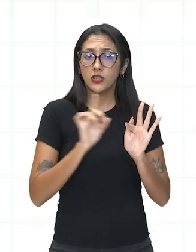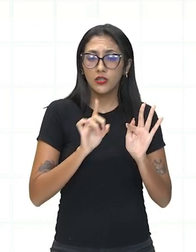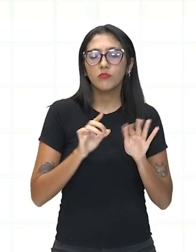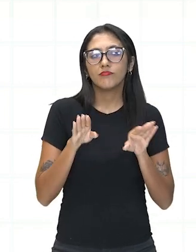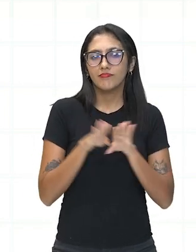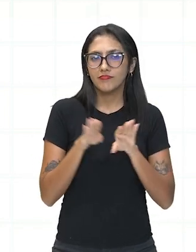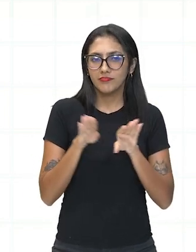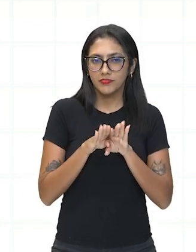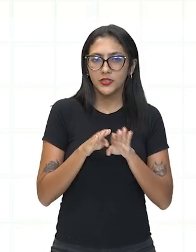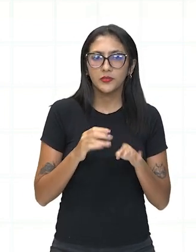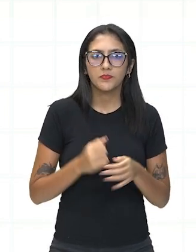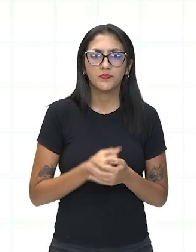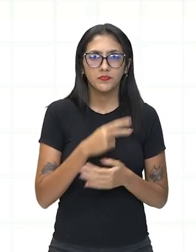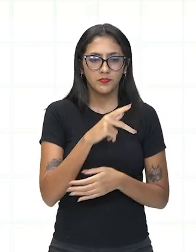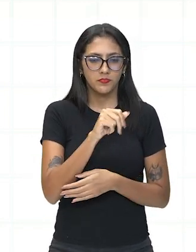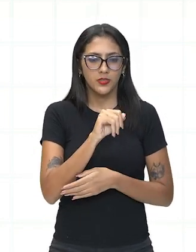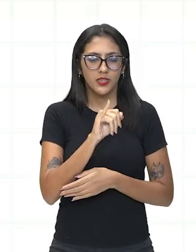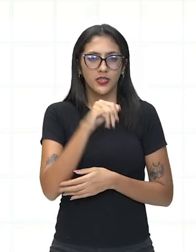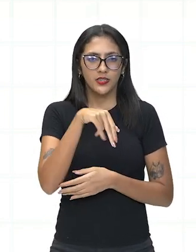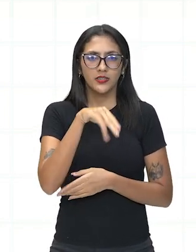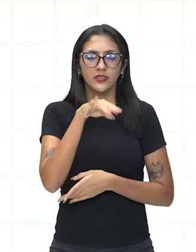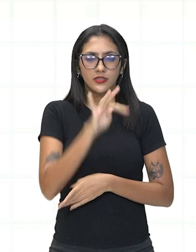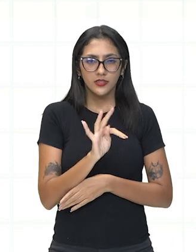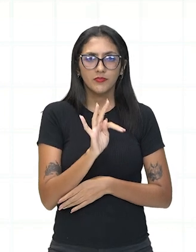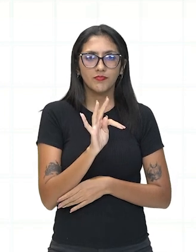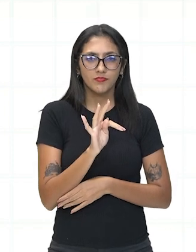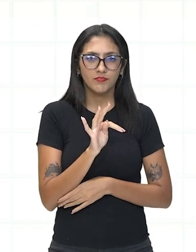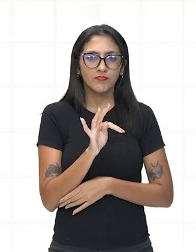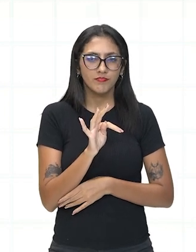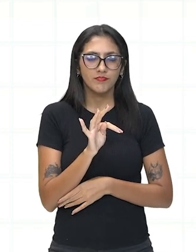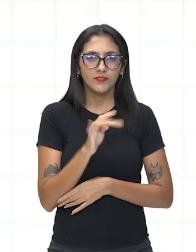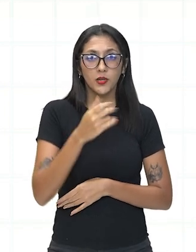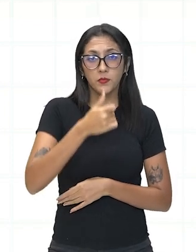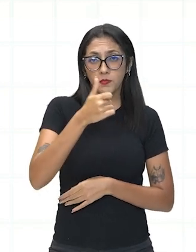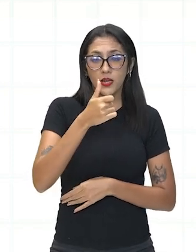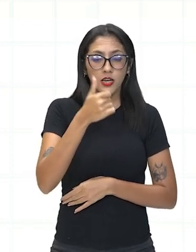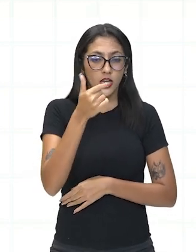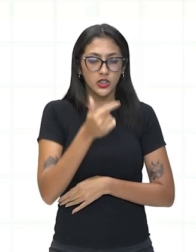can't paint. Não, eles não conseguem